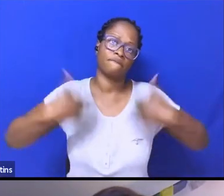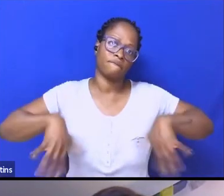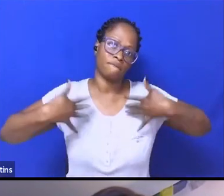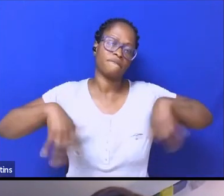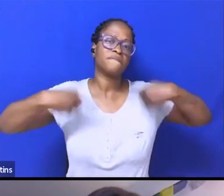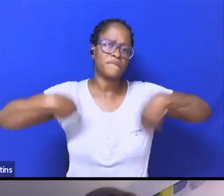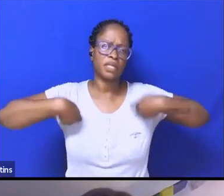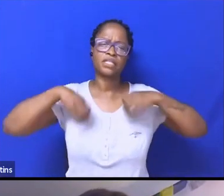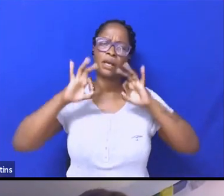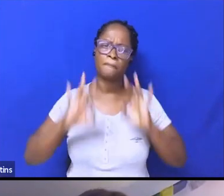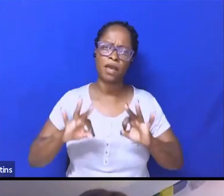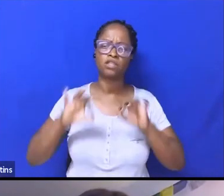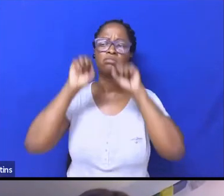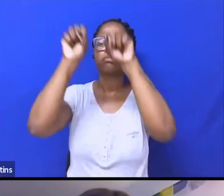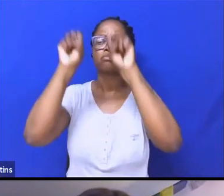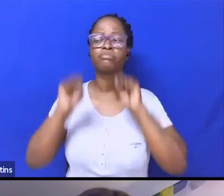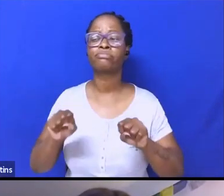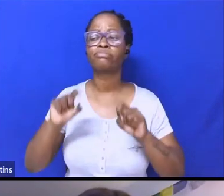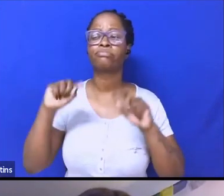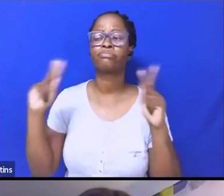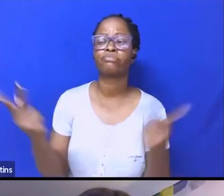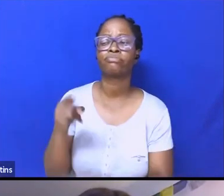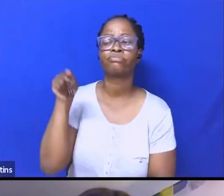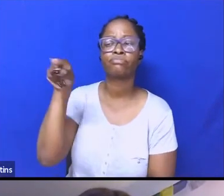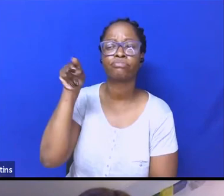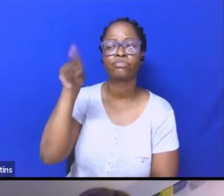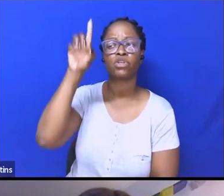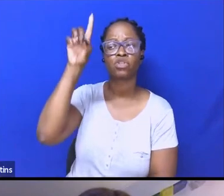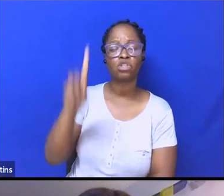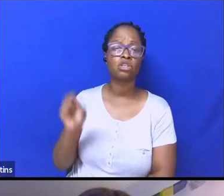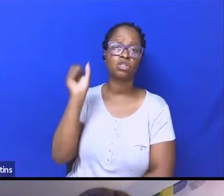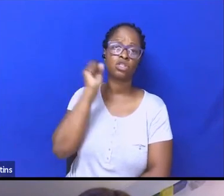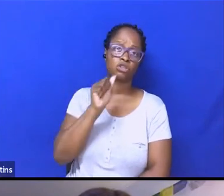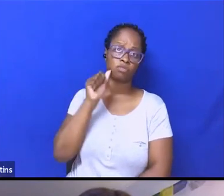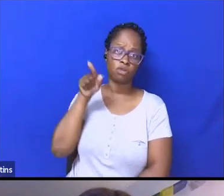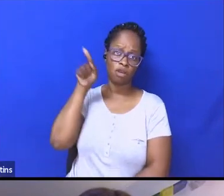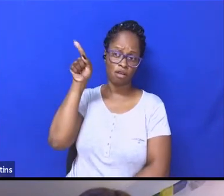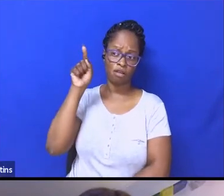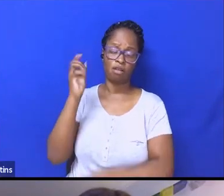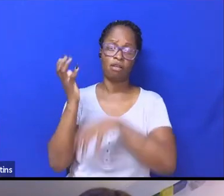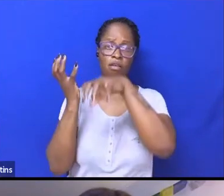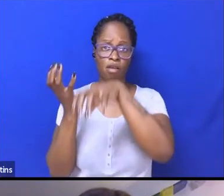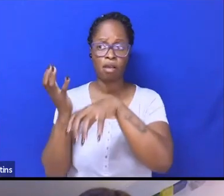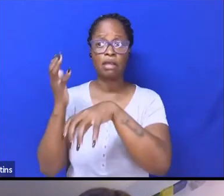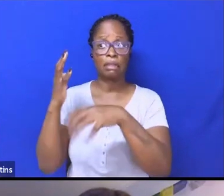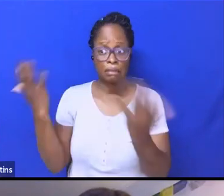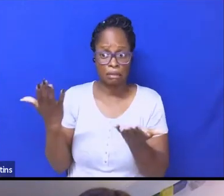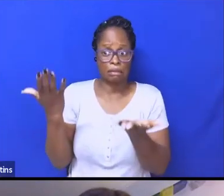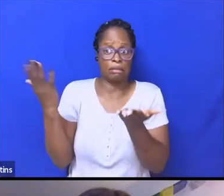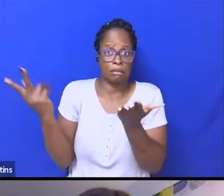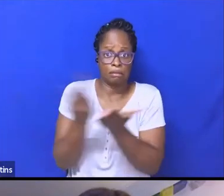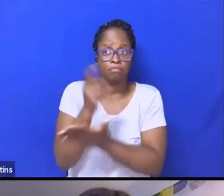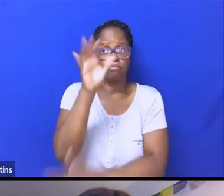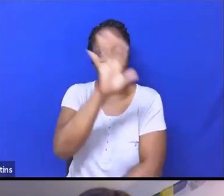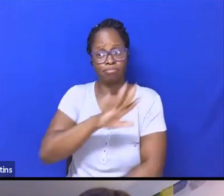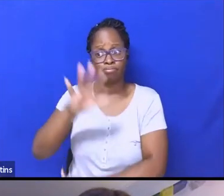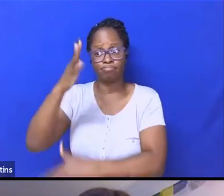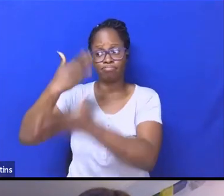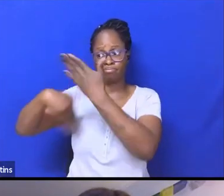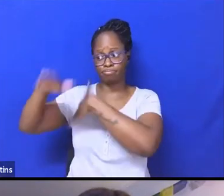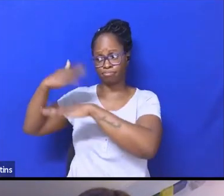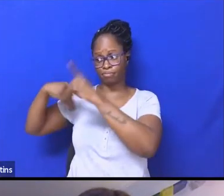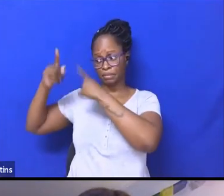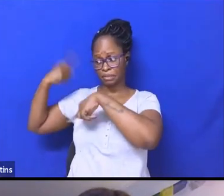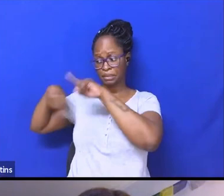estar de olho no que acontece com os direitos das mulheres no congresso diante do cenário de retrocesso que a gente tem vivido também por